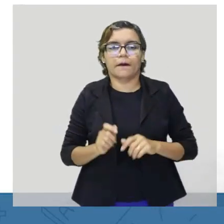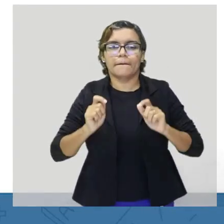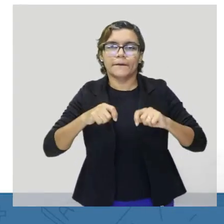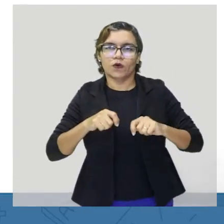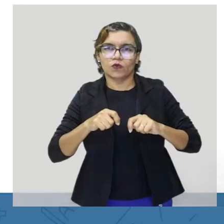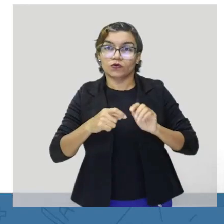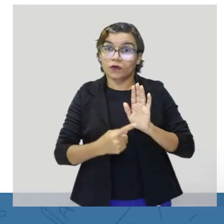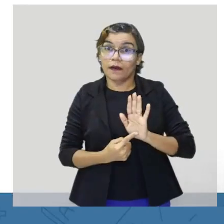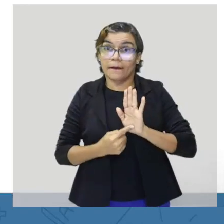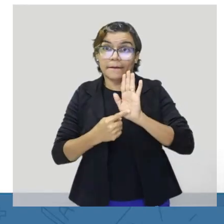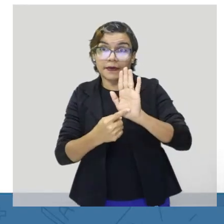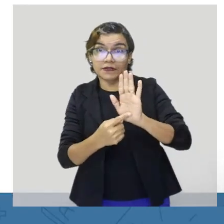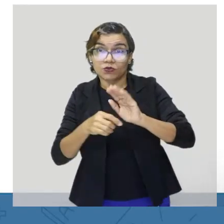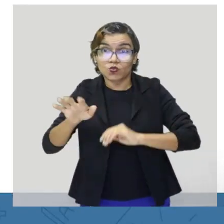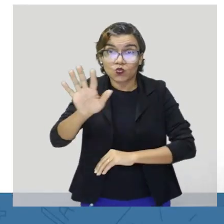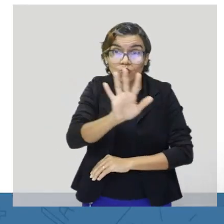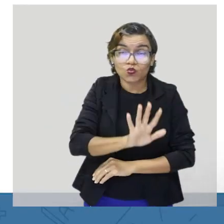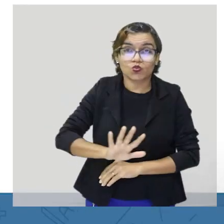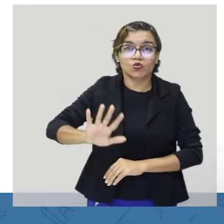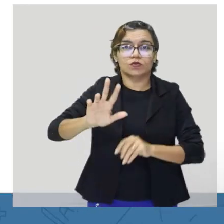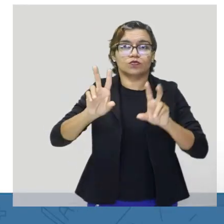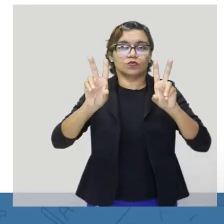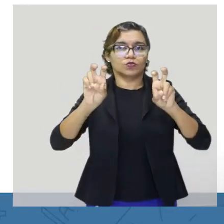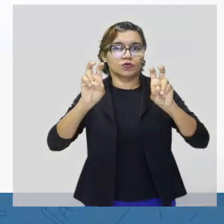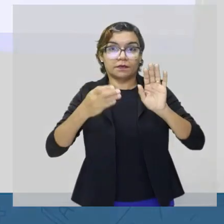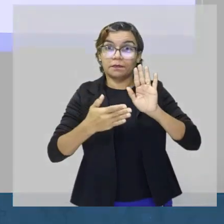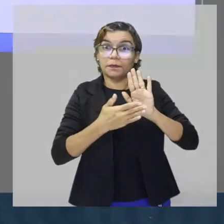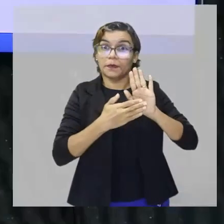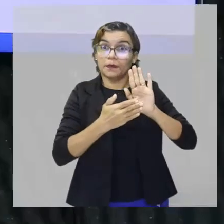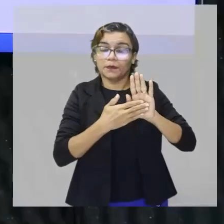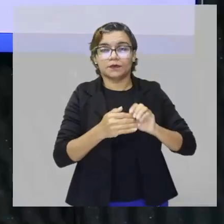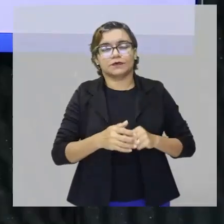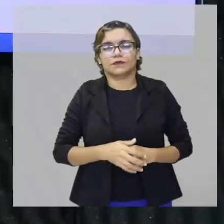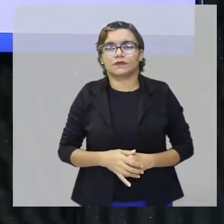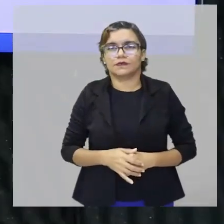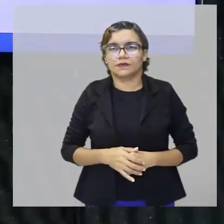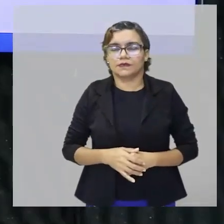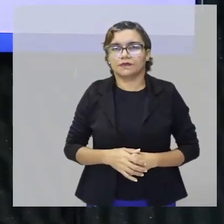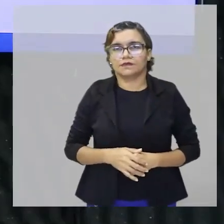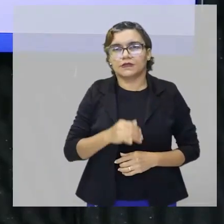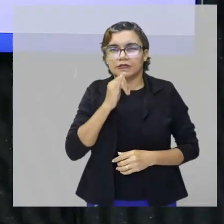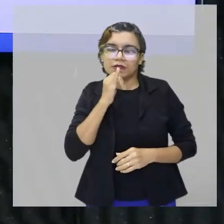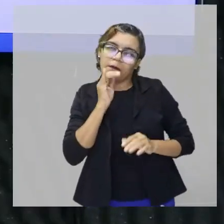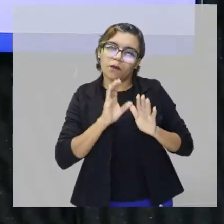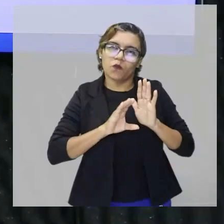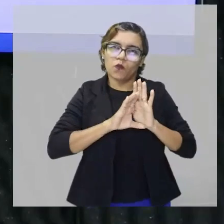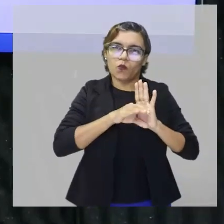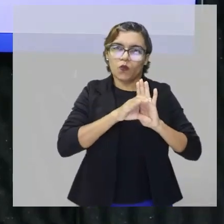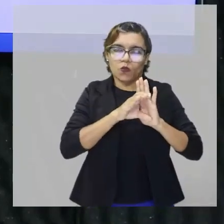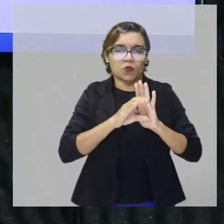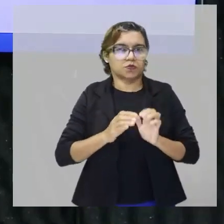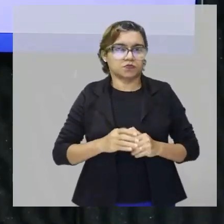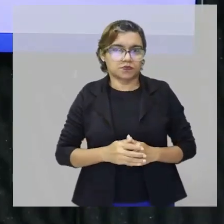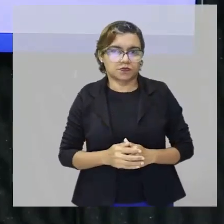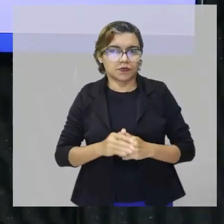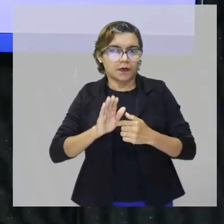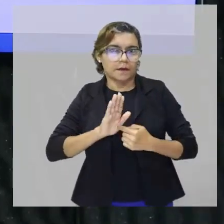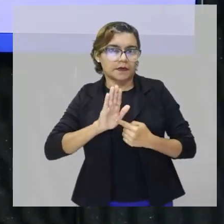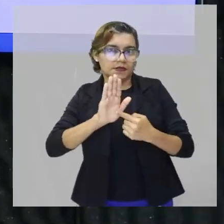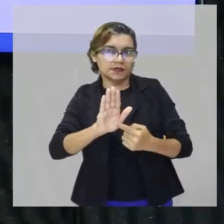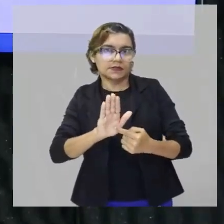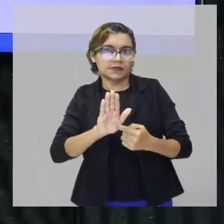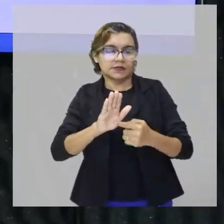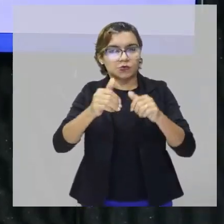apresentação geral, né, daquele tema que está sendo proposto, fazer ali uma conceituação, uma apresentação,